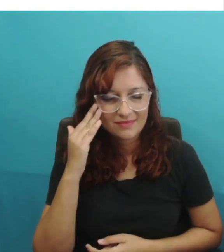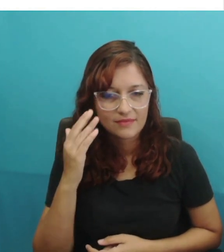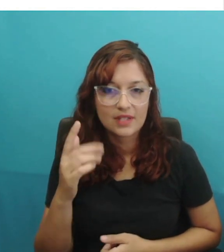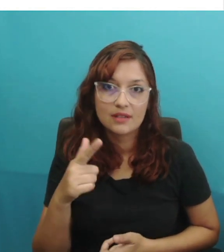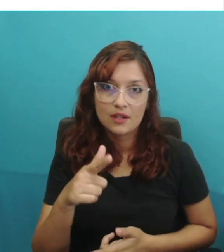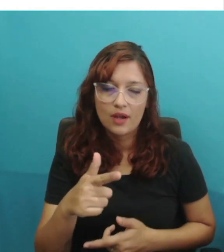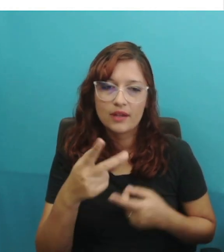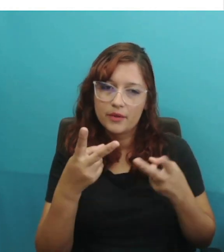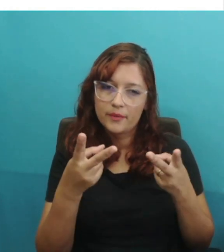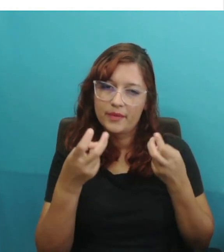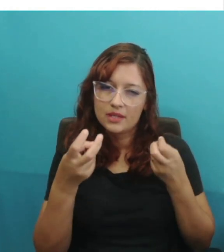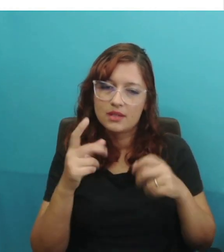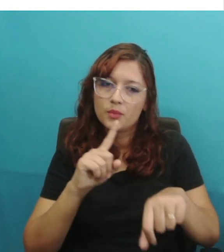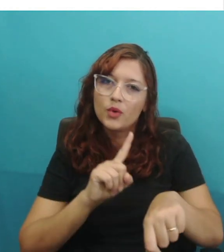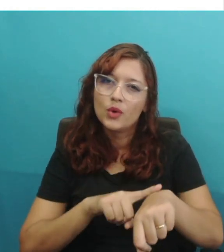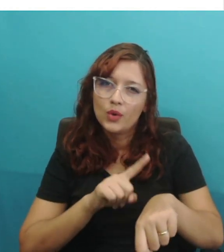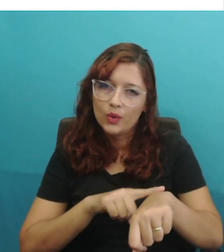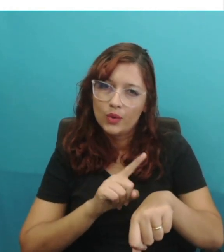Entendeu?